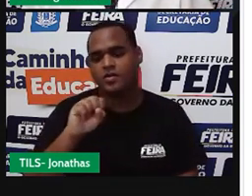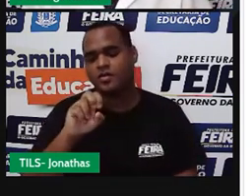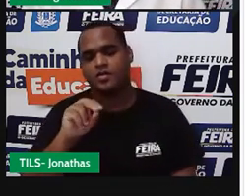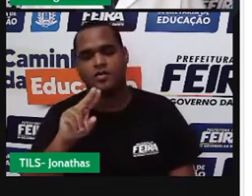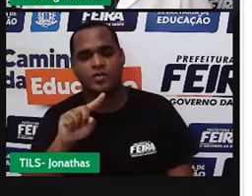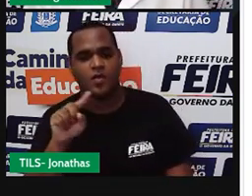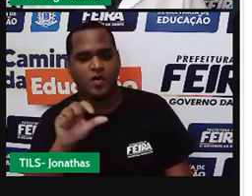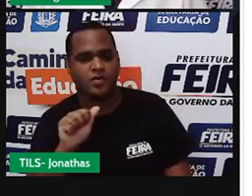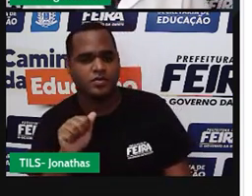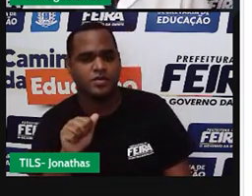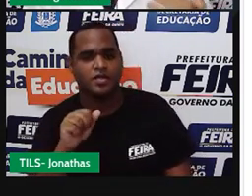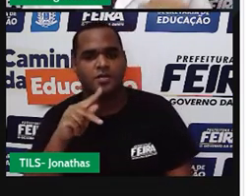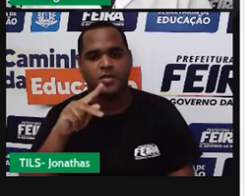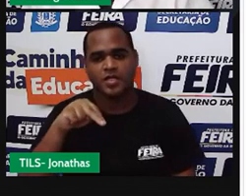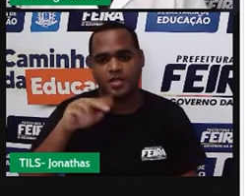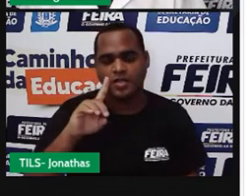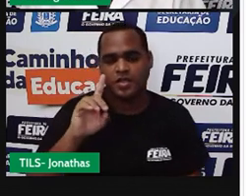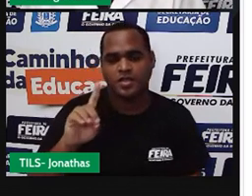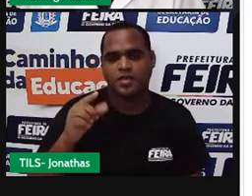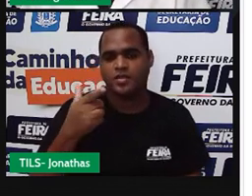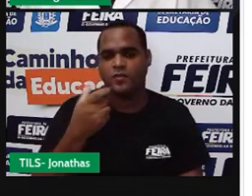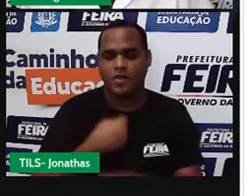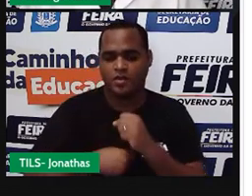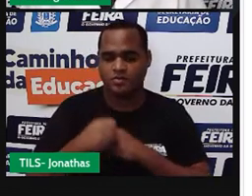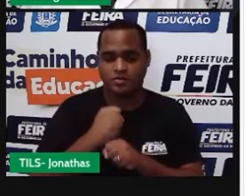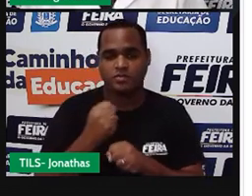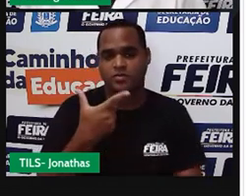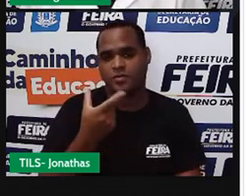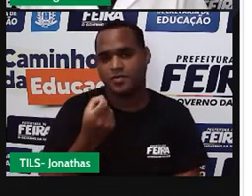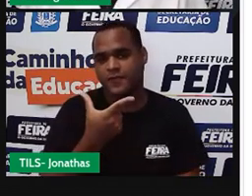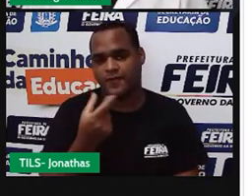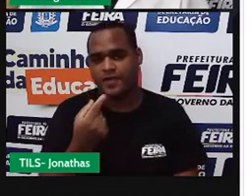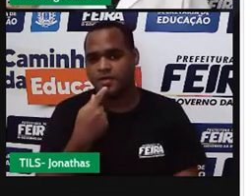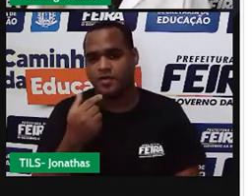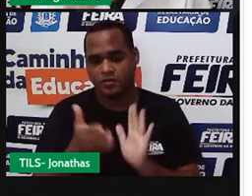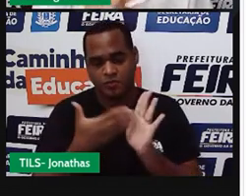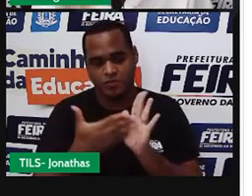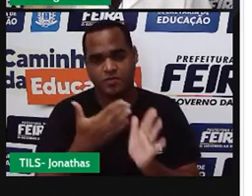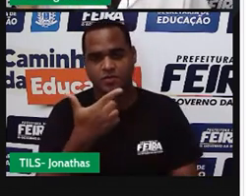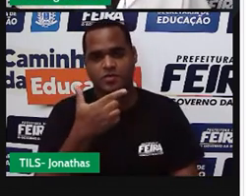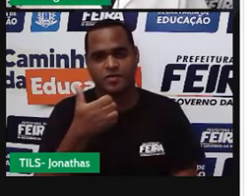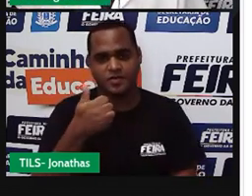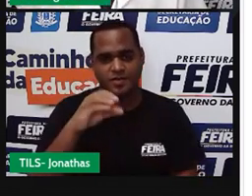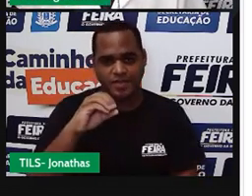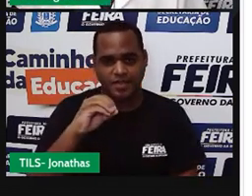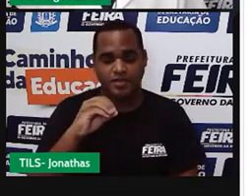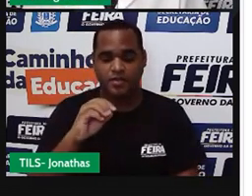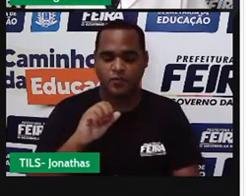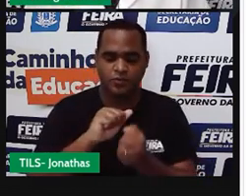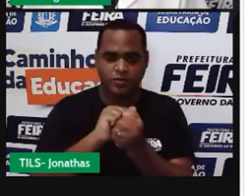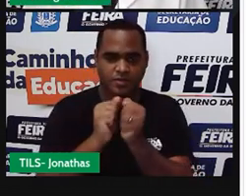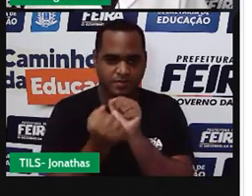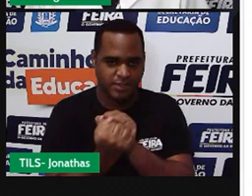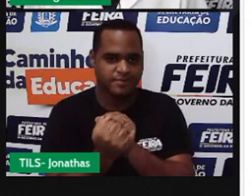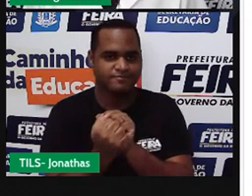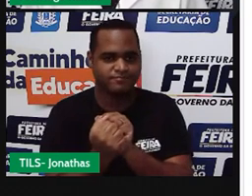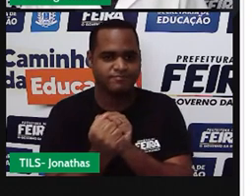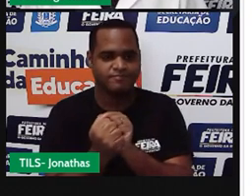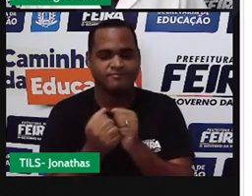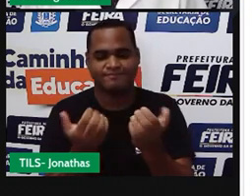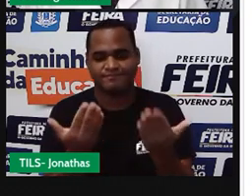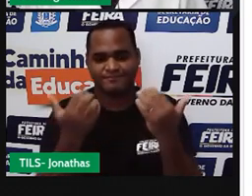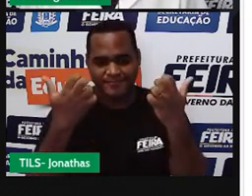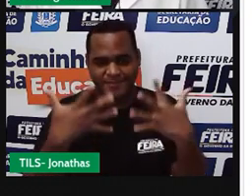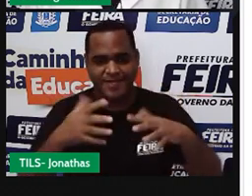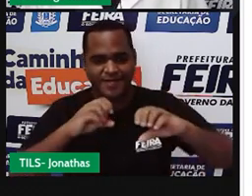do Plano Nacional do livro didático do ano de 2020 na página 210 que eu também adaptei para trazer aqui para nossa